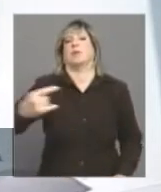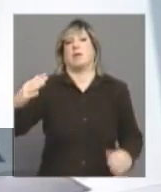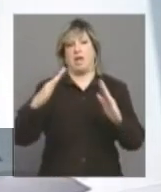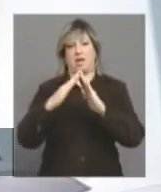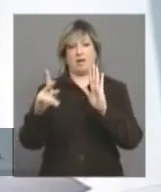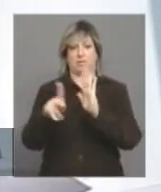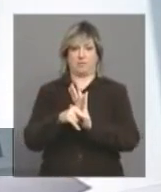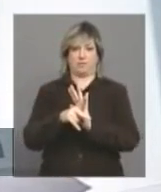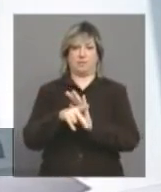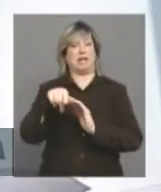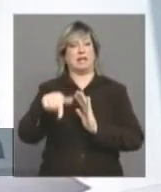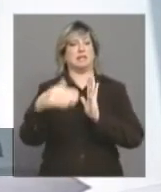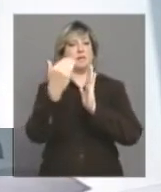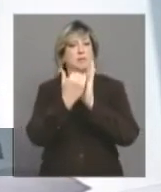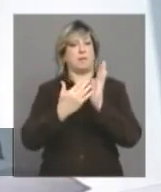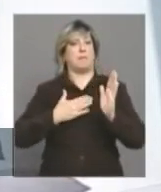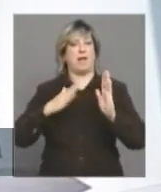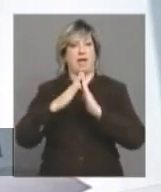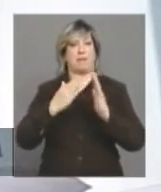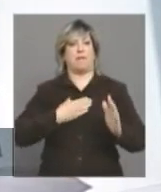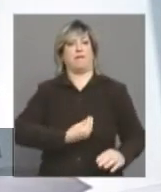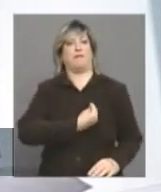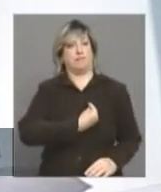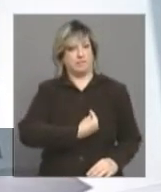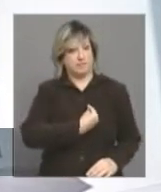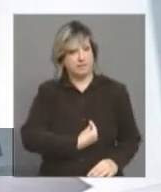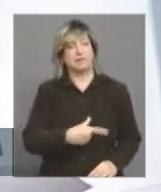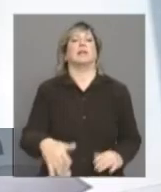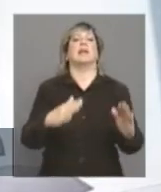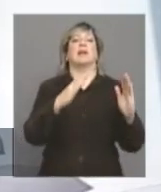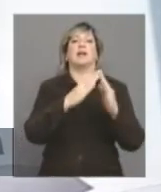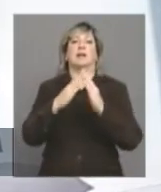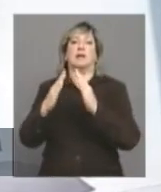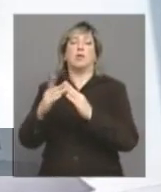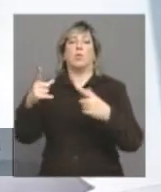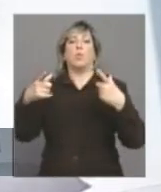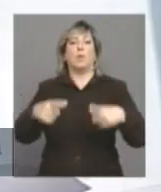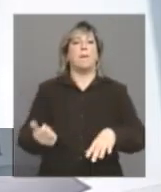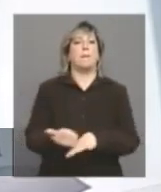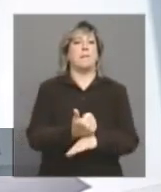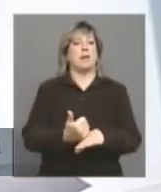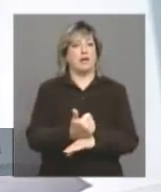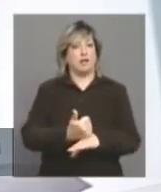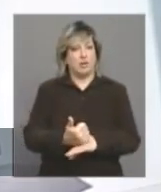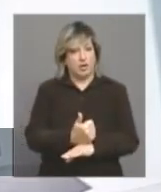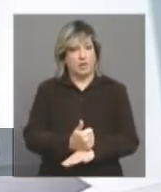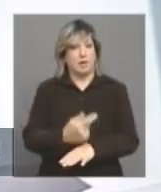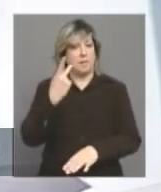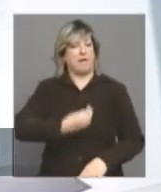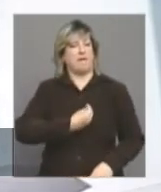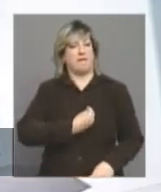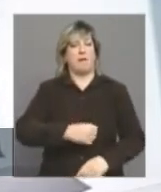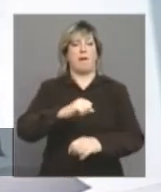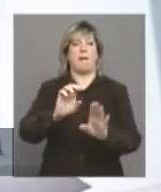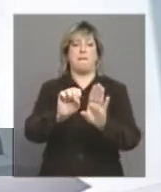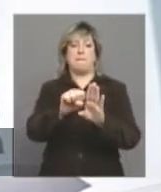fase do programa Minha Casa Minha Vida torna a moradia um lugar ainda melhor para se viver, com portas e janelas